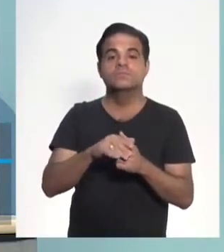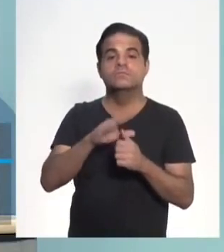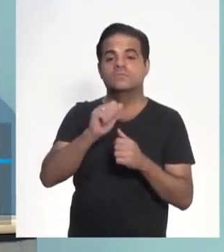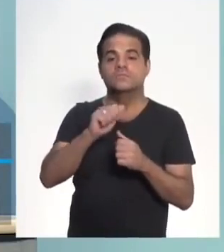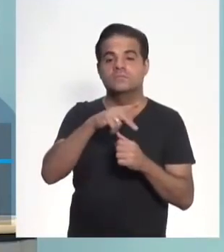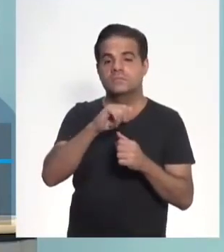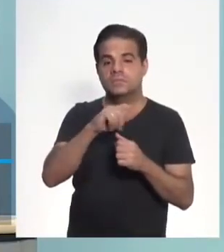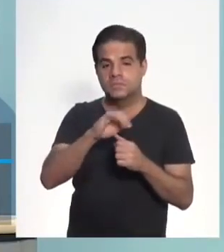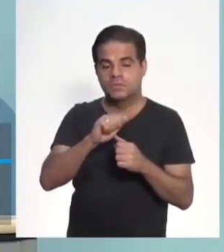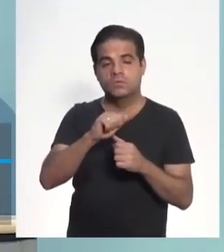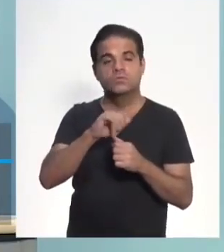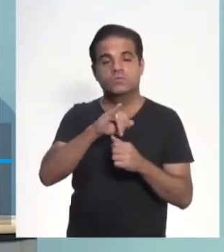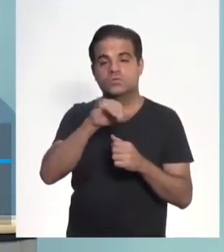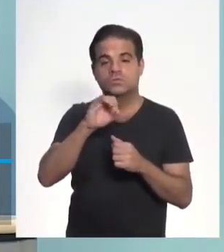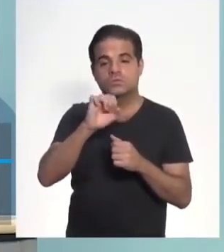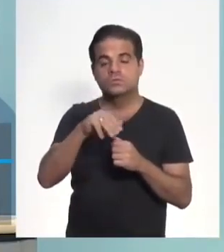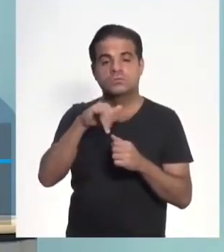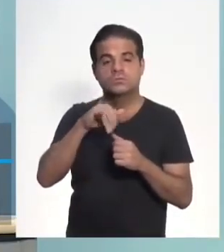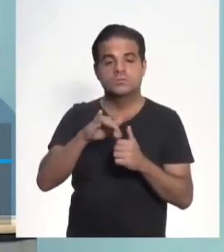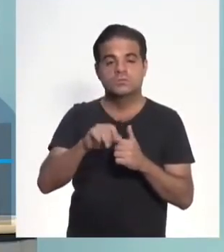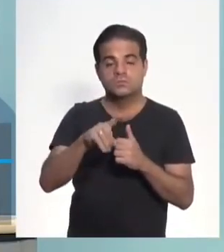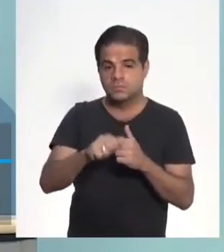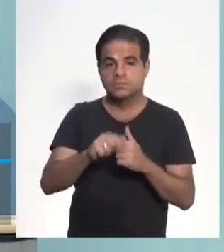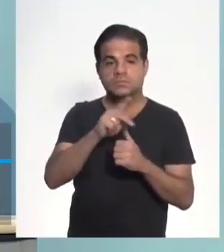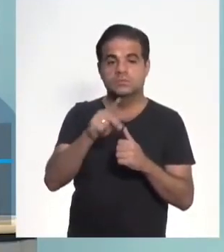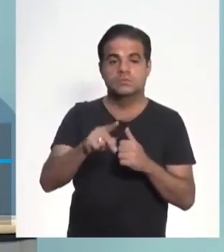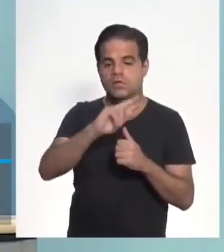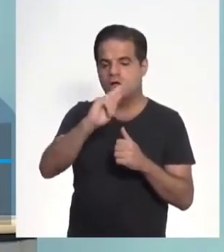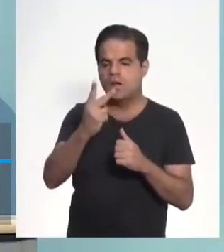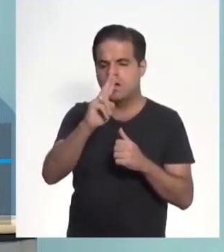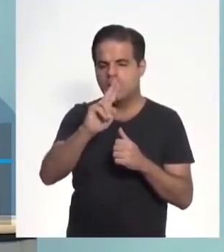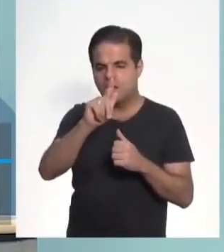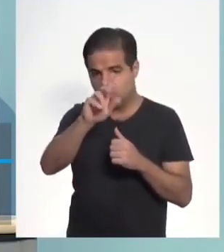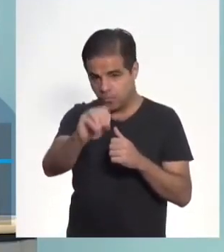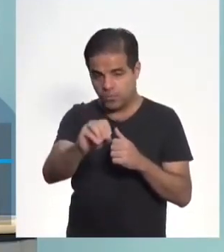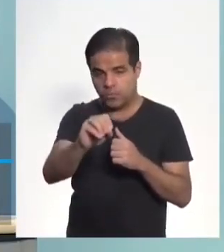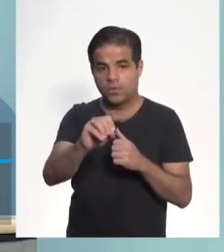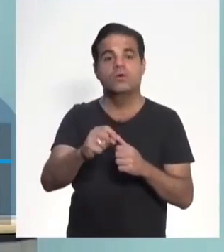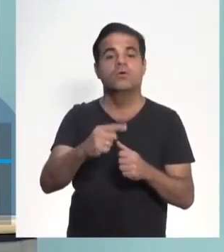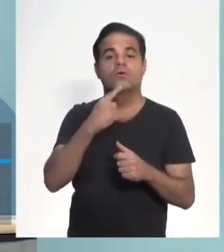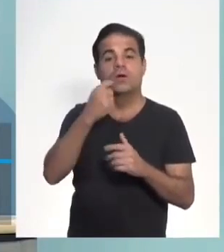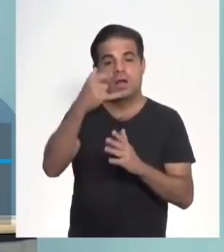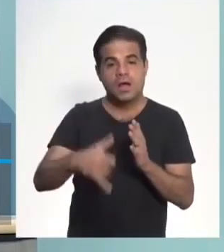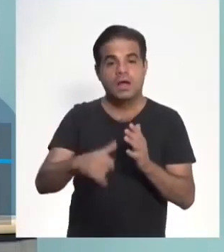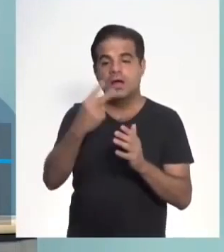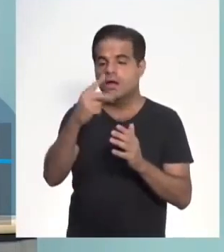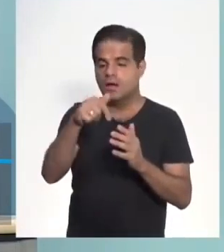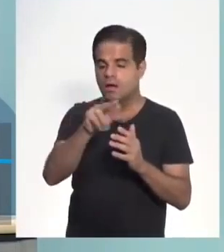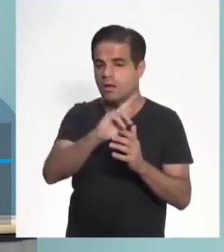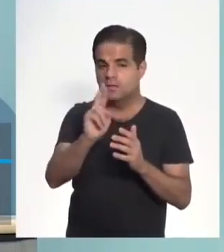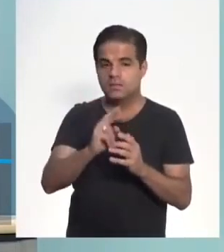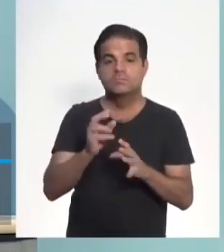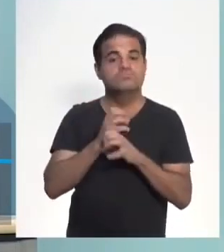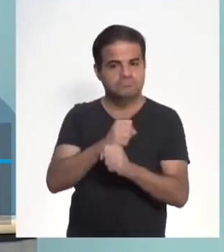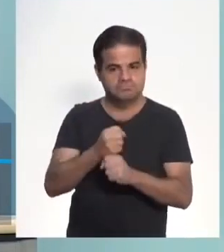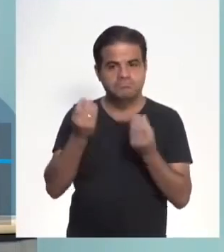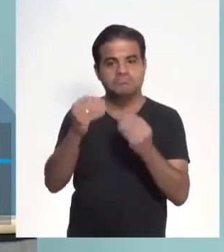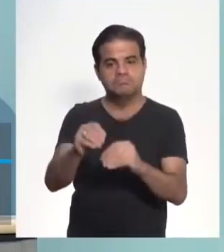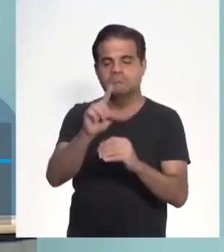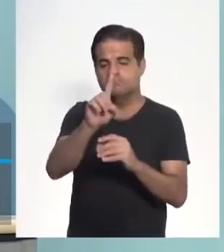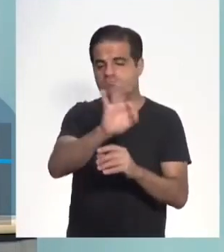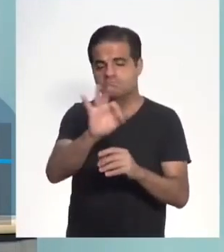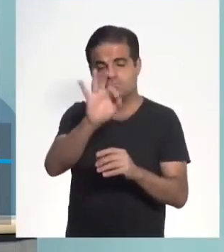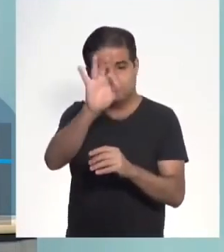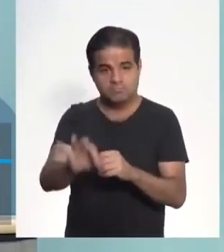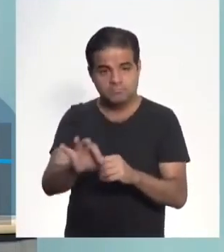R$ 27,00. Os alunos do professor Hugo falaram que é R$ 27,00 e montaram a conta,